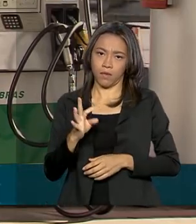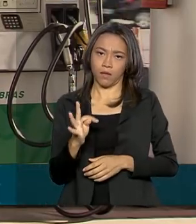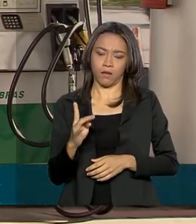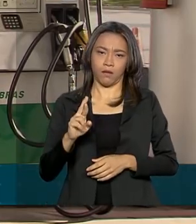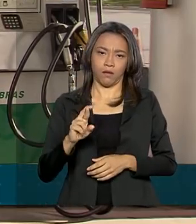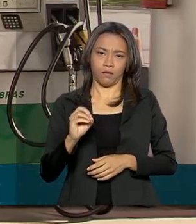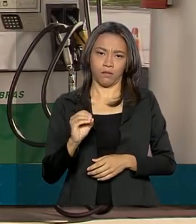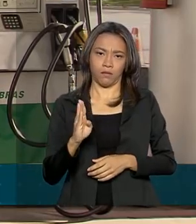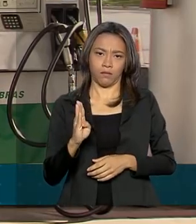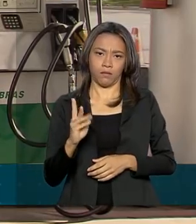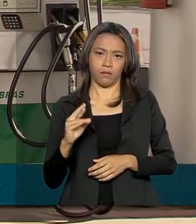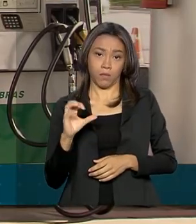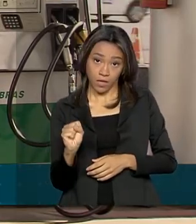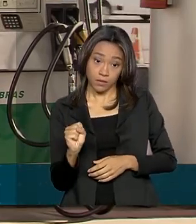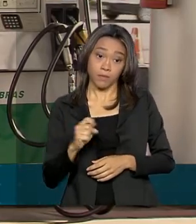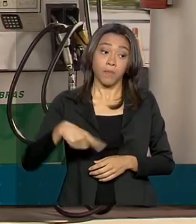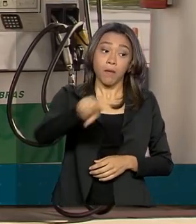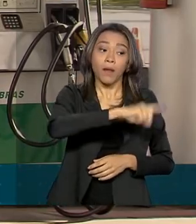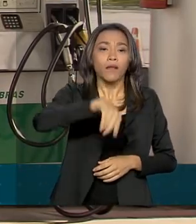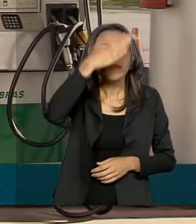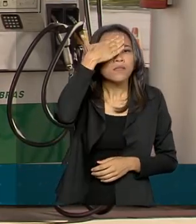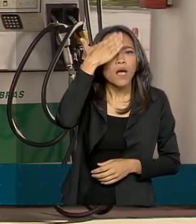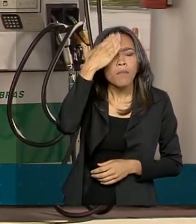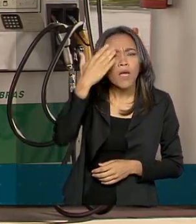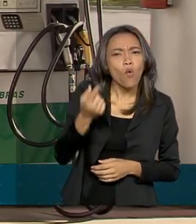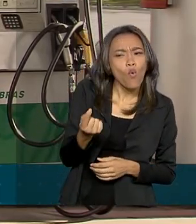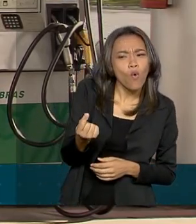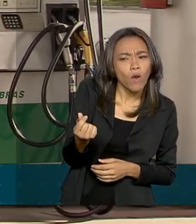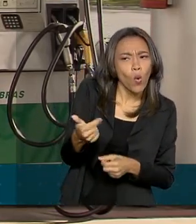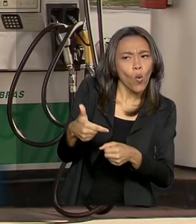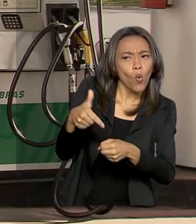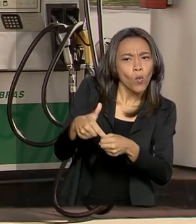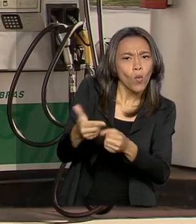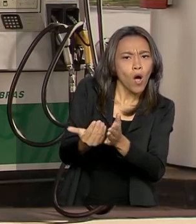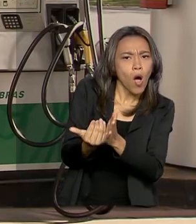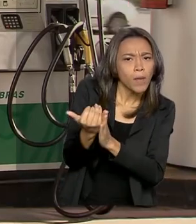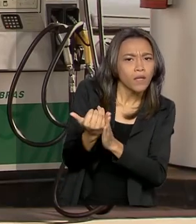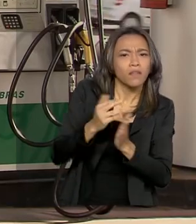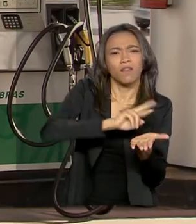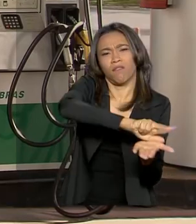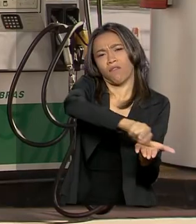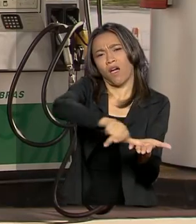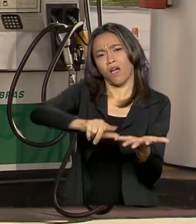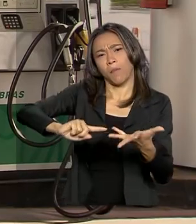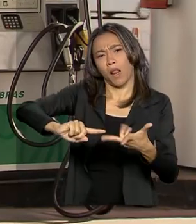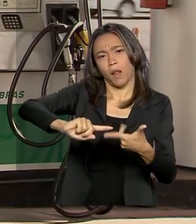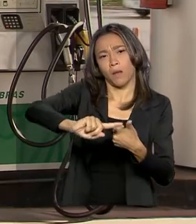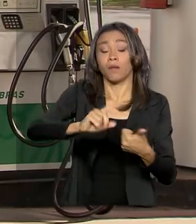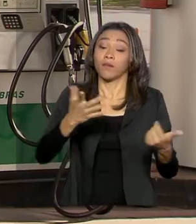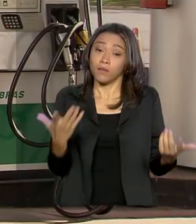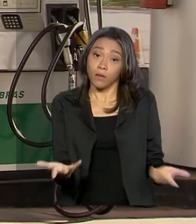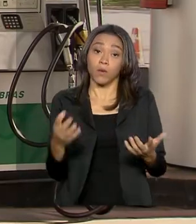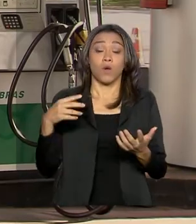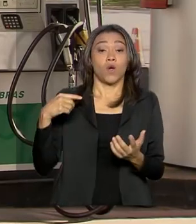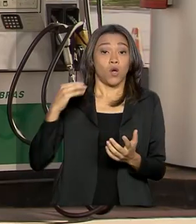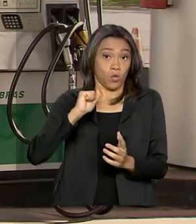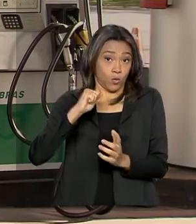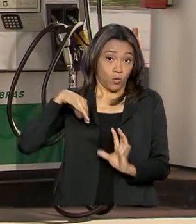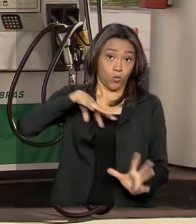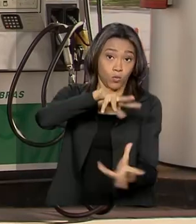reflexo dos valores nas bombas de combustível depende de vários fatores além do preço do barril no mercado internacional